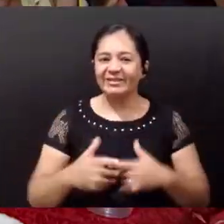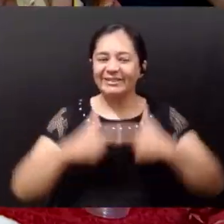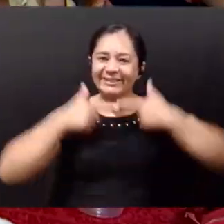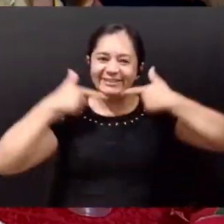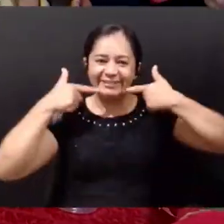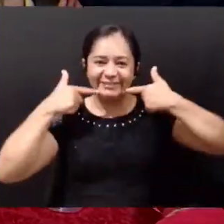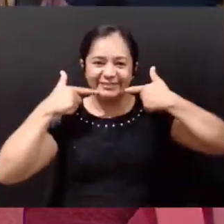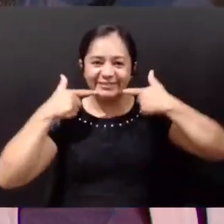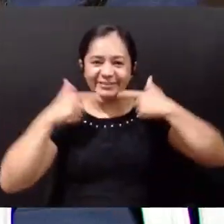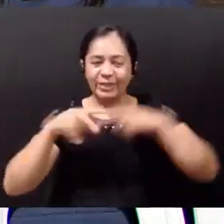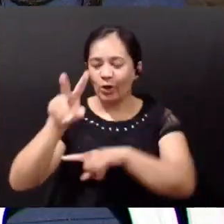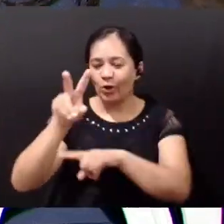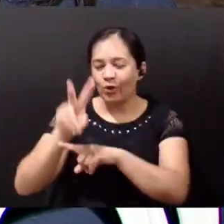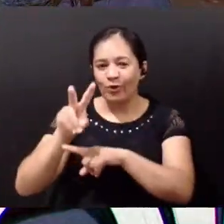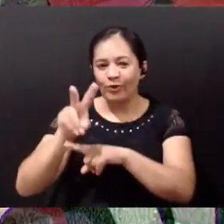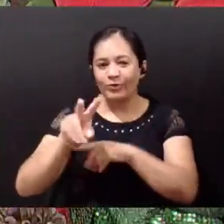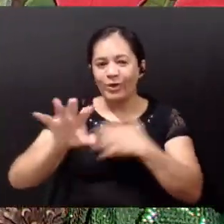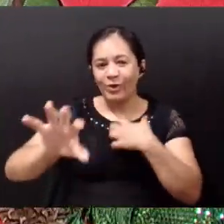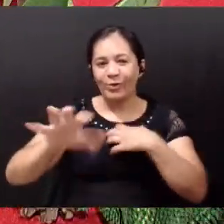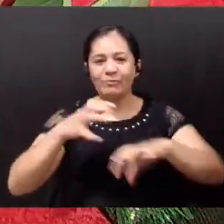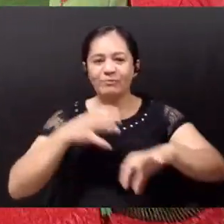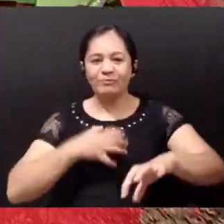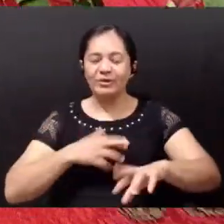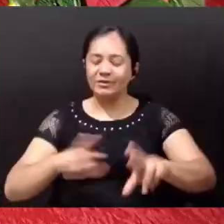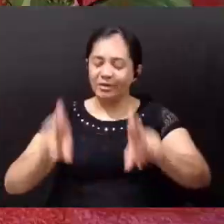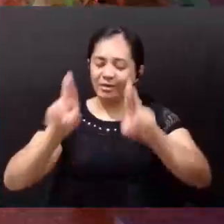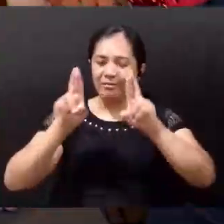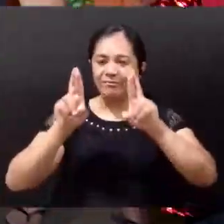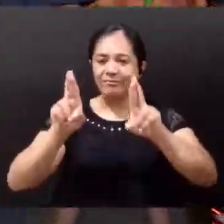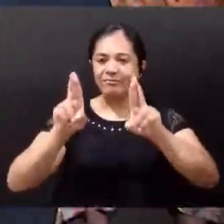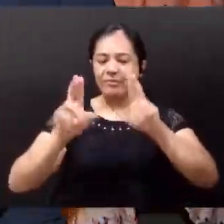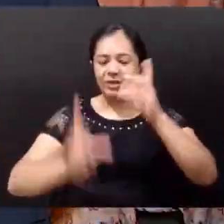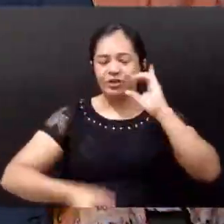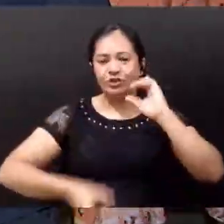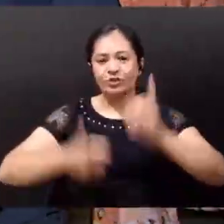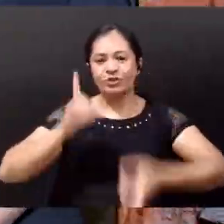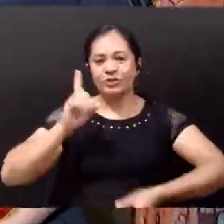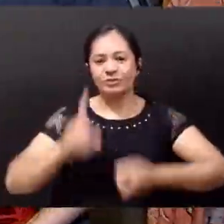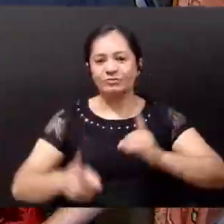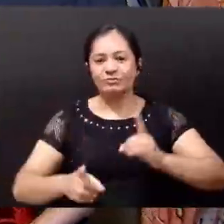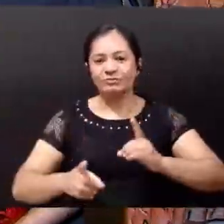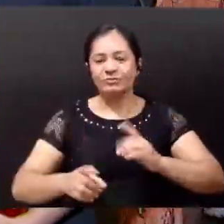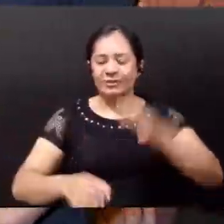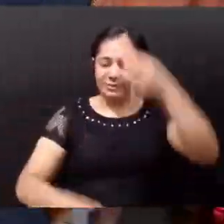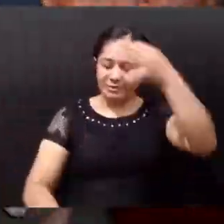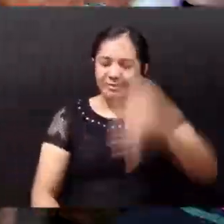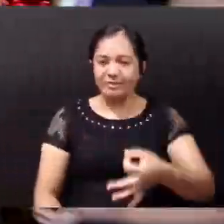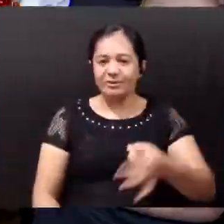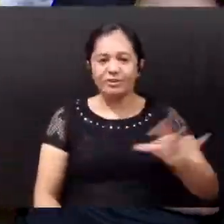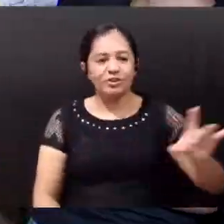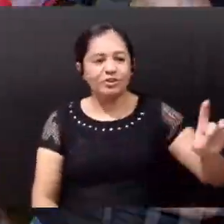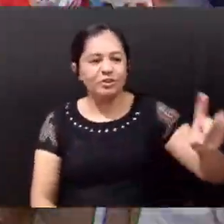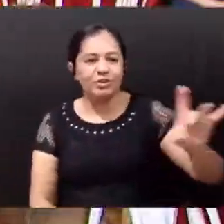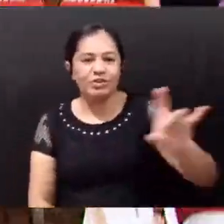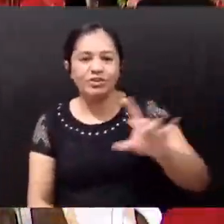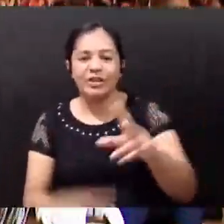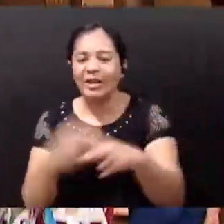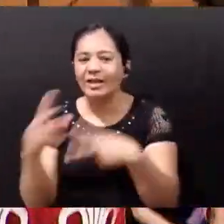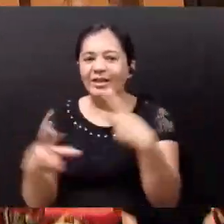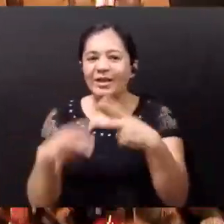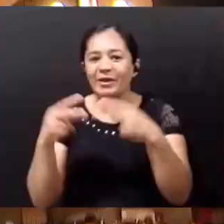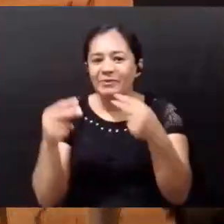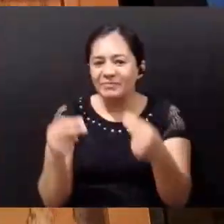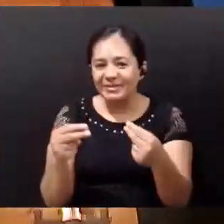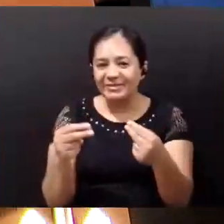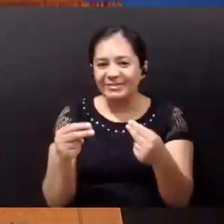cuidado, empatia, esperança, dignidade e a certeza de que cada mimo recebido após a ceia vai